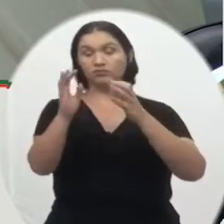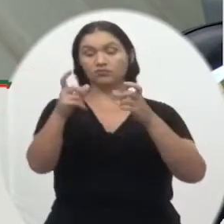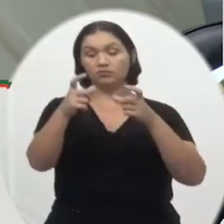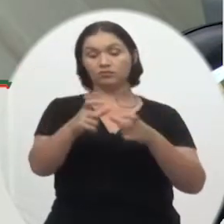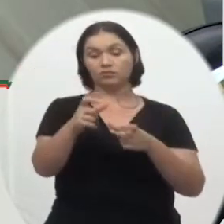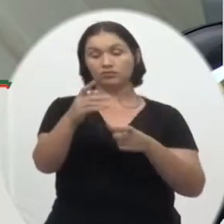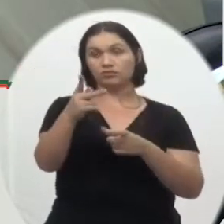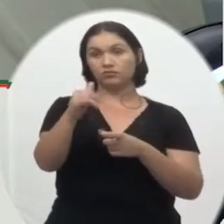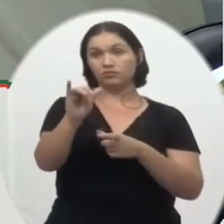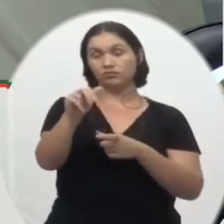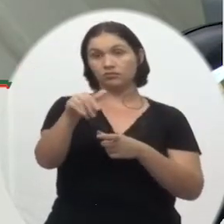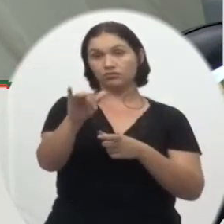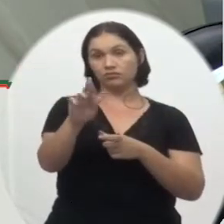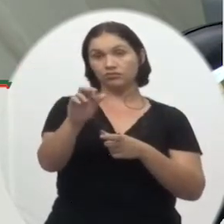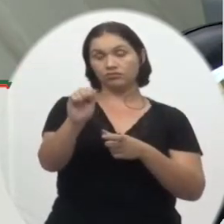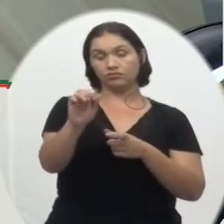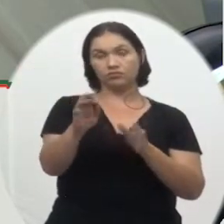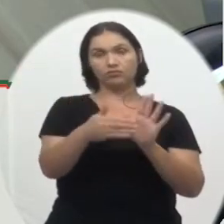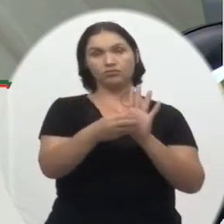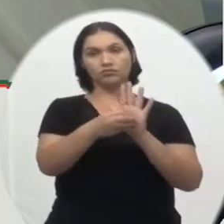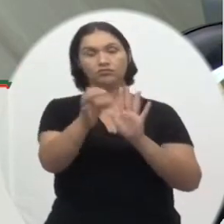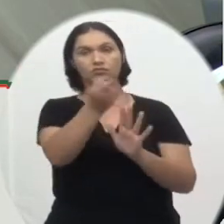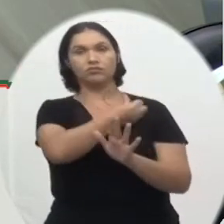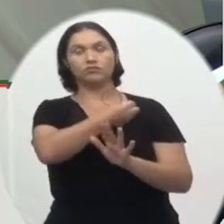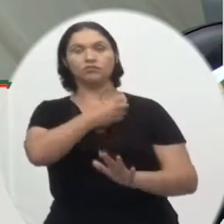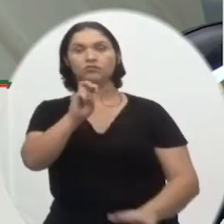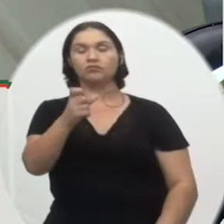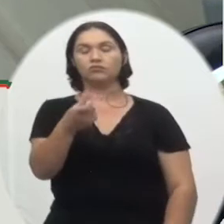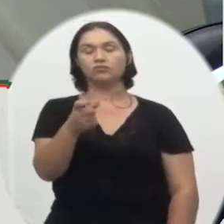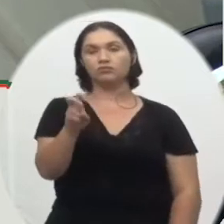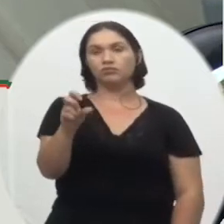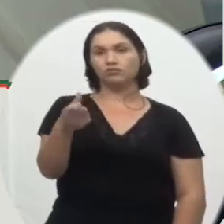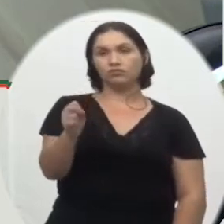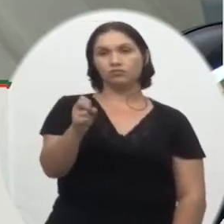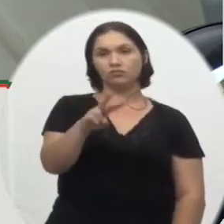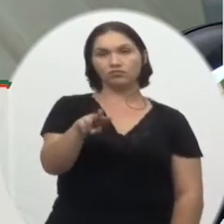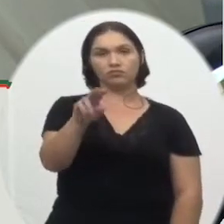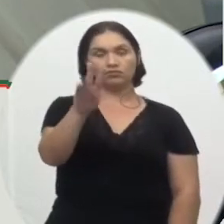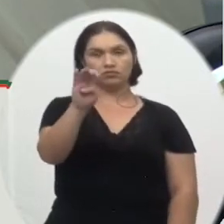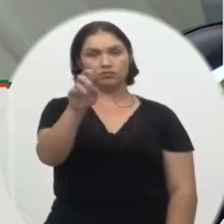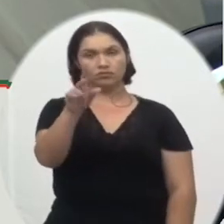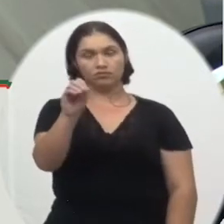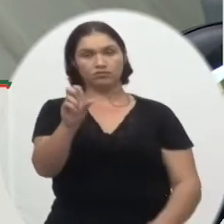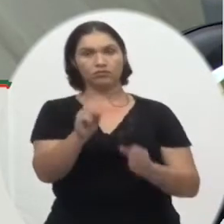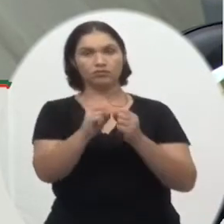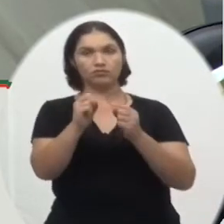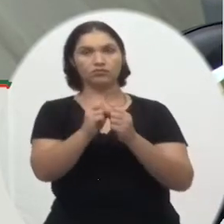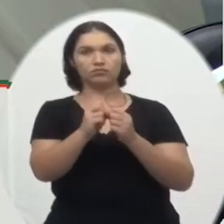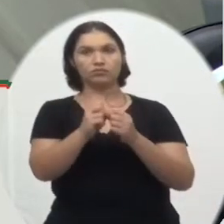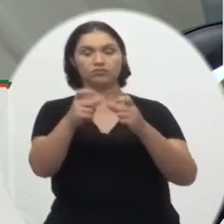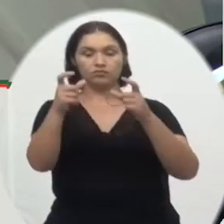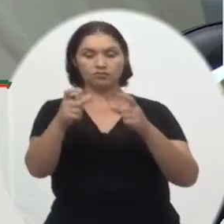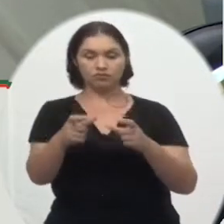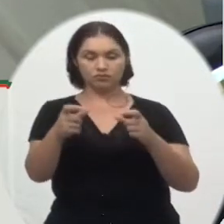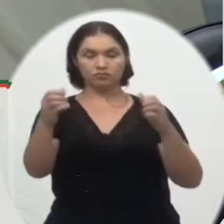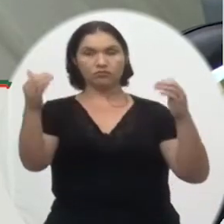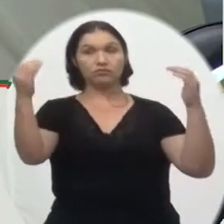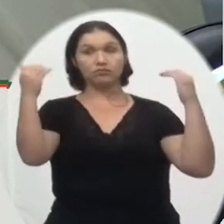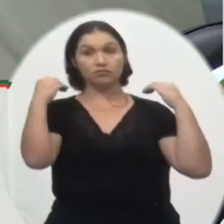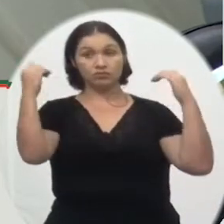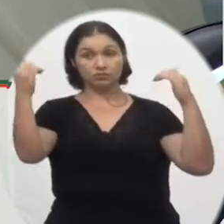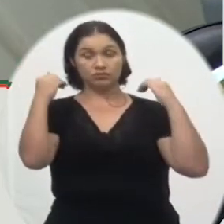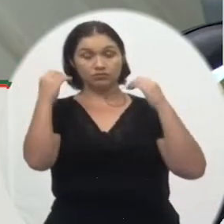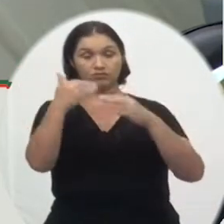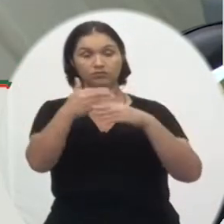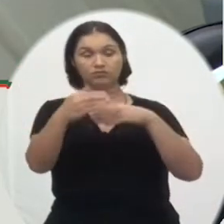número 558/2019, de autoria do vereador João Batista Belloli, assunto: instalação de uma academia ao ar livre no bairro Recanto